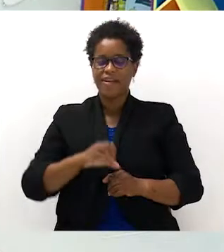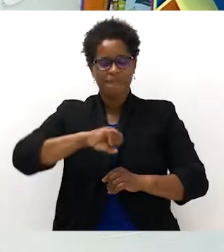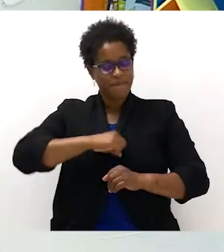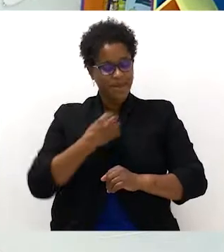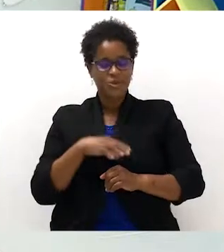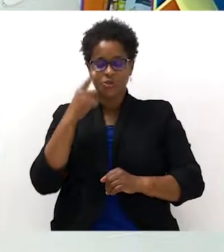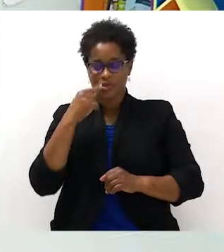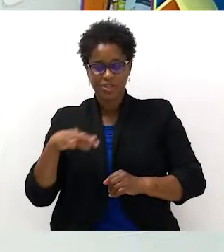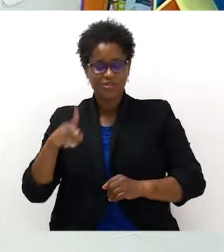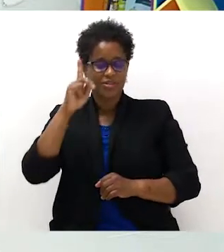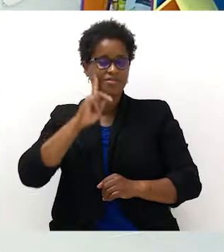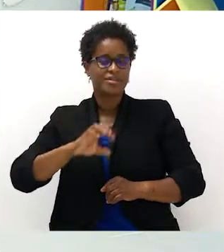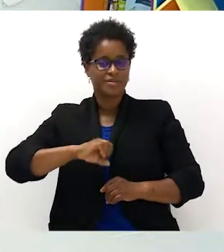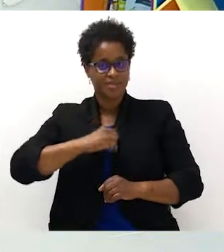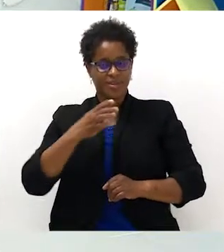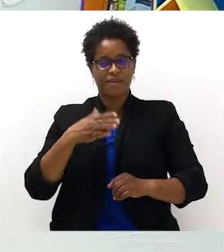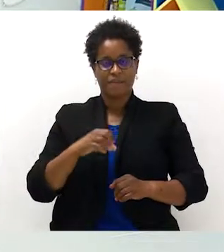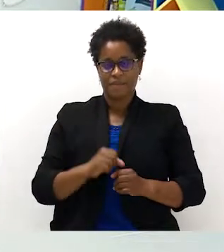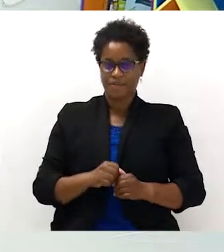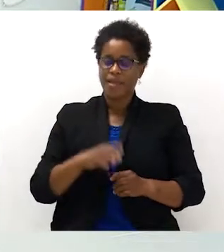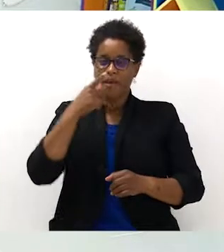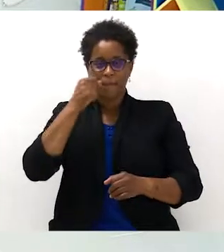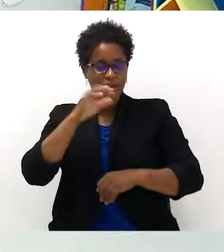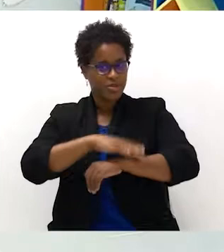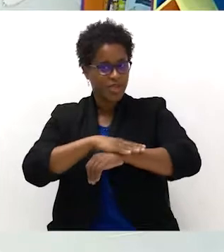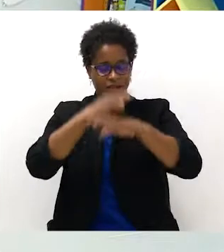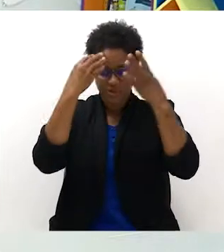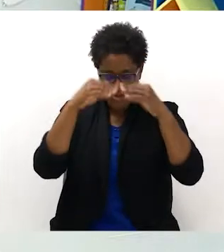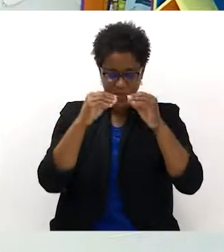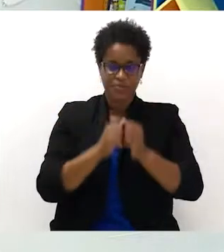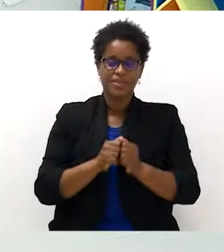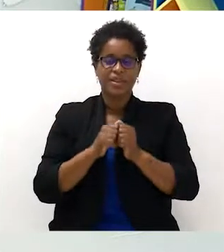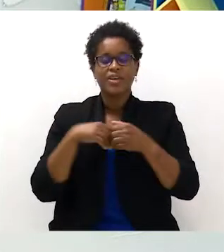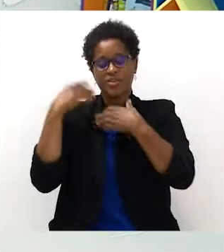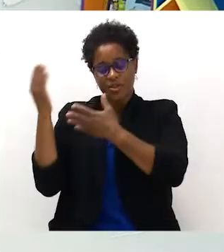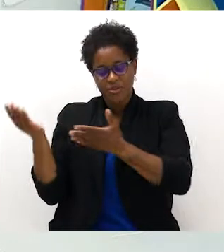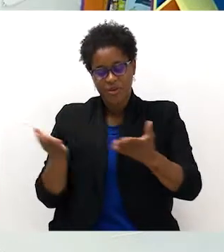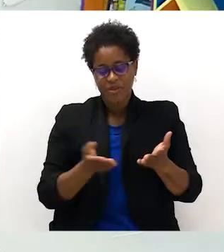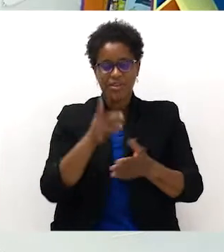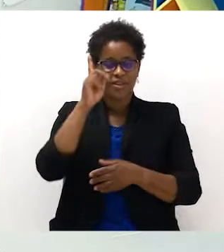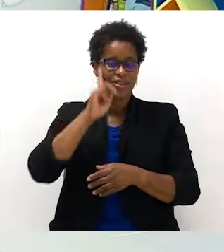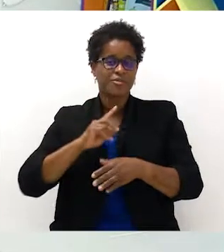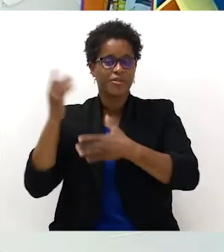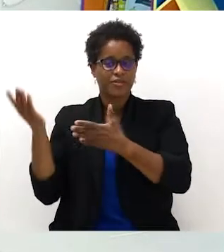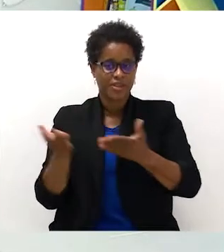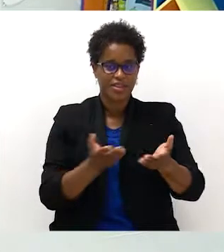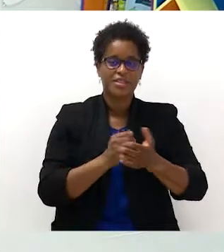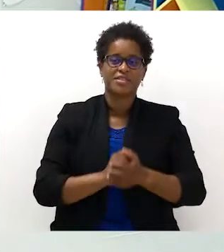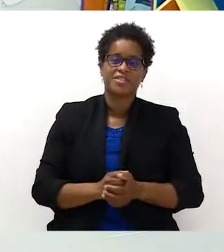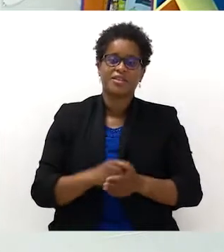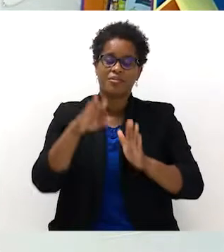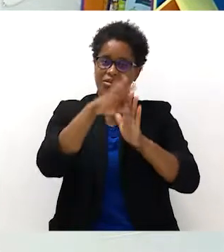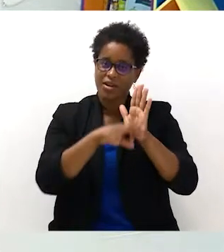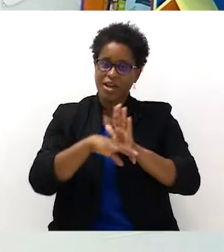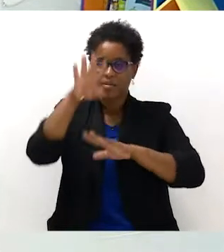meus meninos e minhas meninas, pais encarregados de educação, sejam bem-vindos e bem-vindas